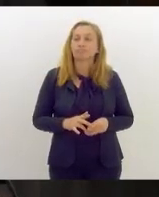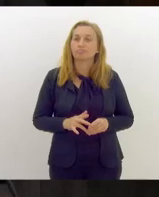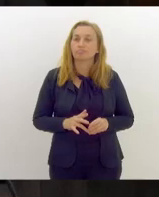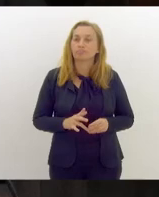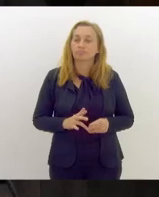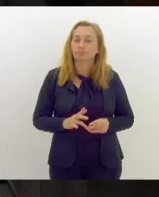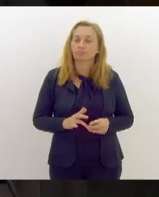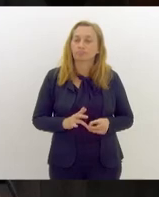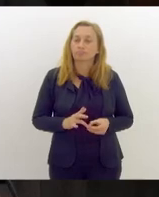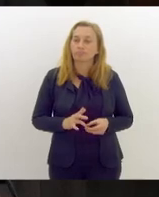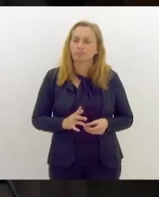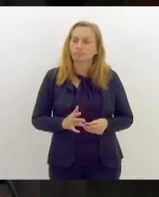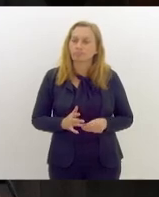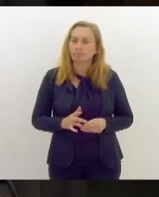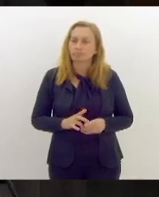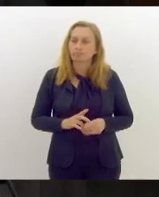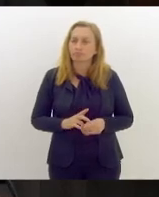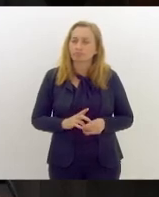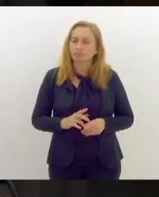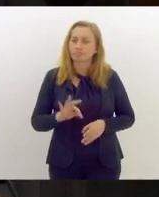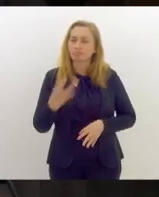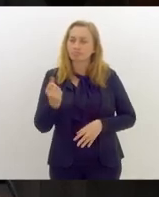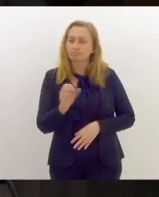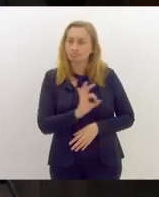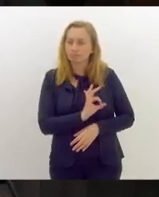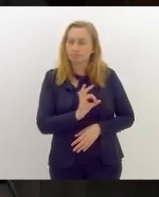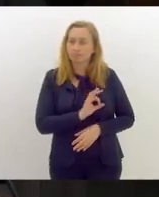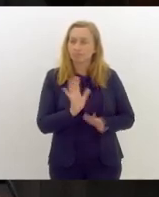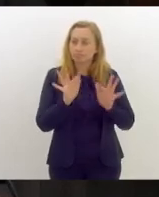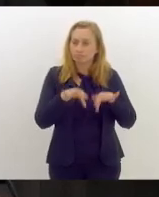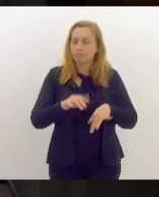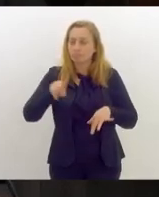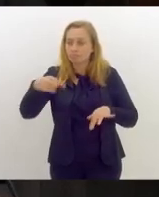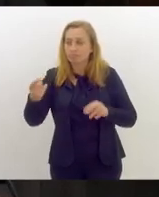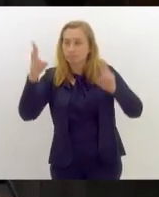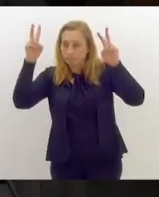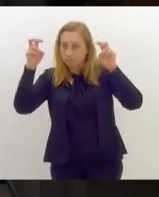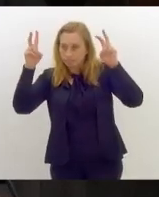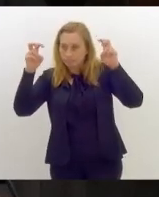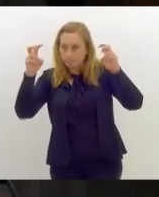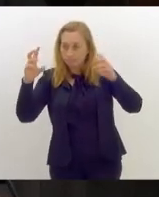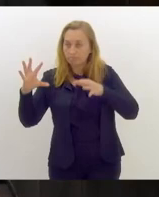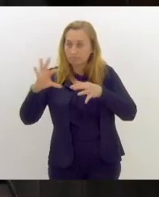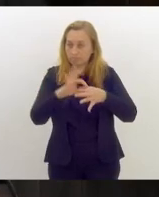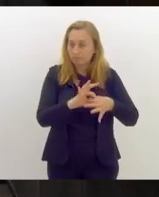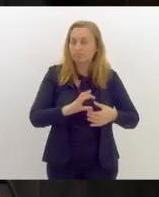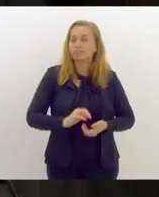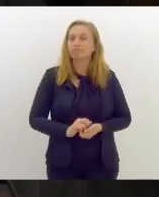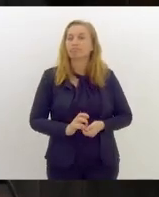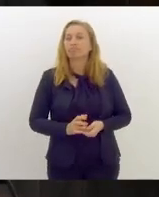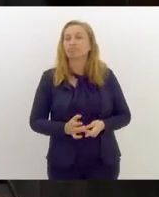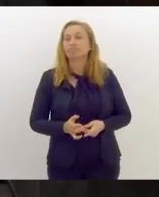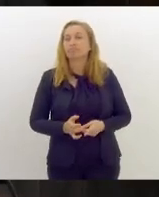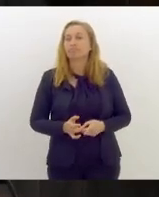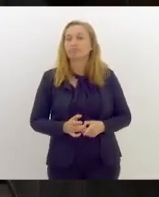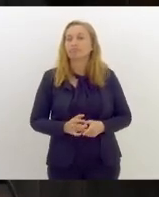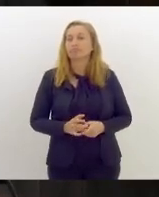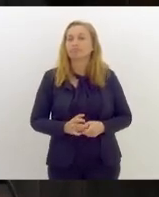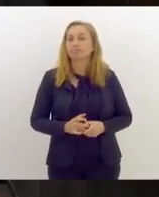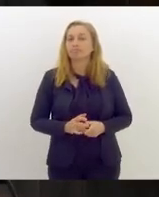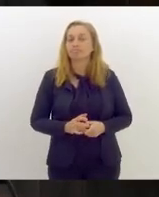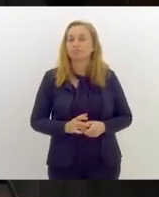nesse nesse ponto mate eu concluo lembrando que um outro tema ligado a esse tema da Baía de Guanabara é o tema